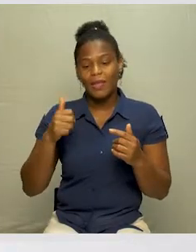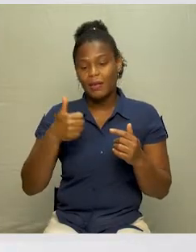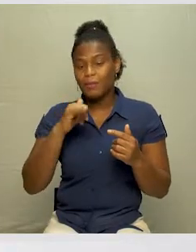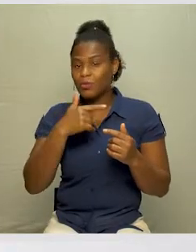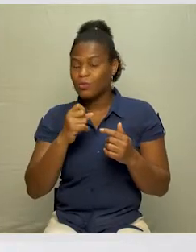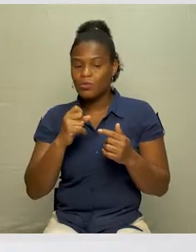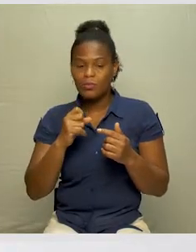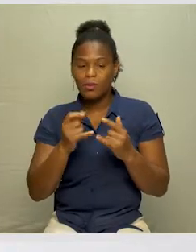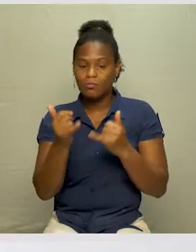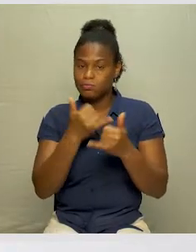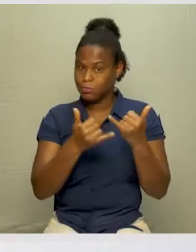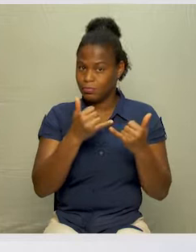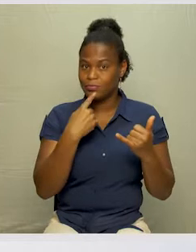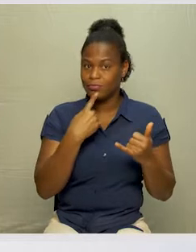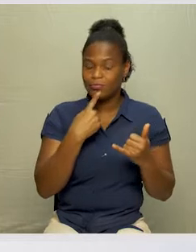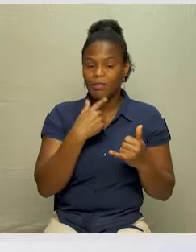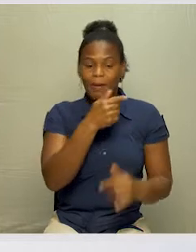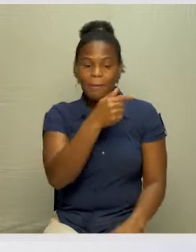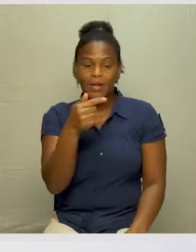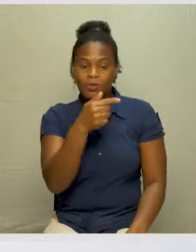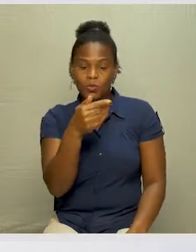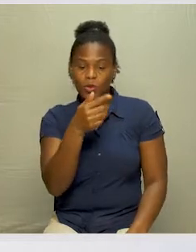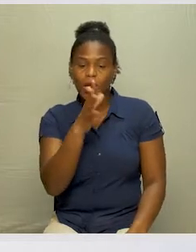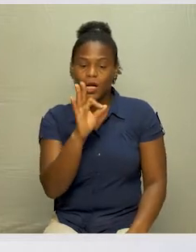número negativo, que é menos